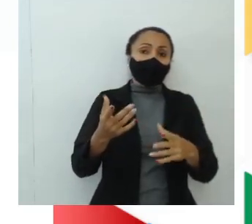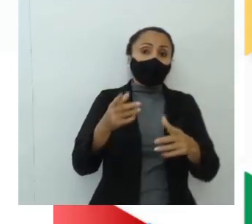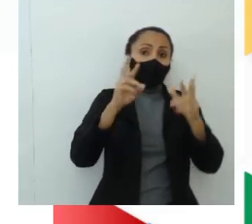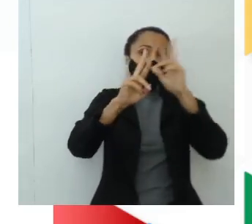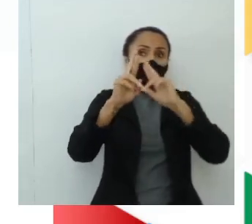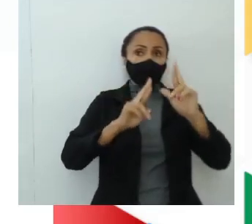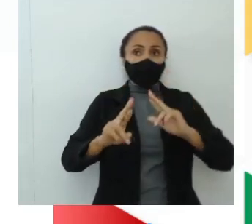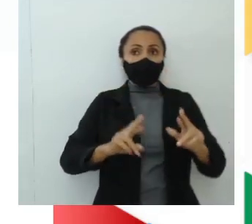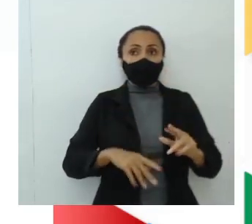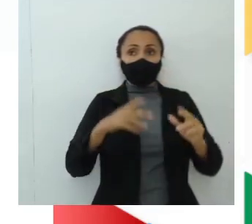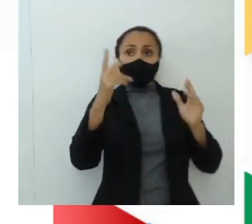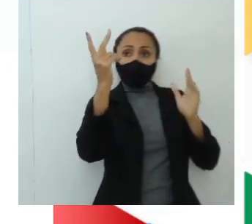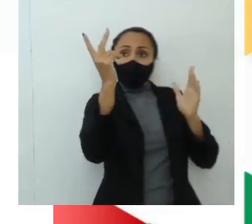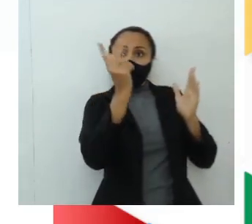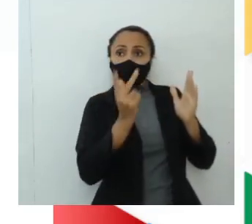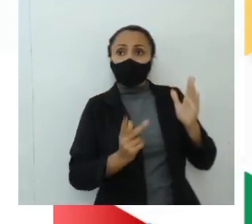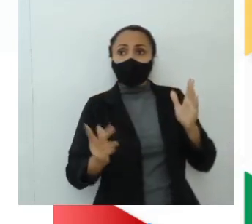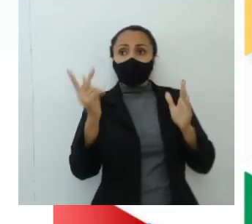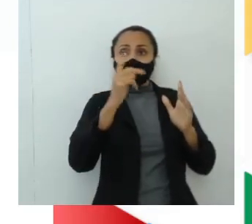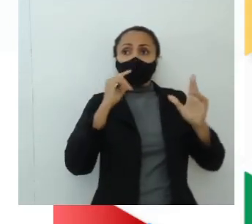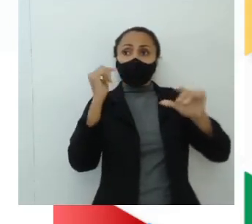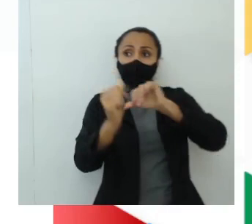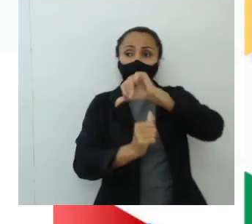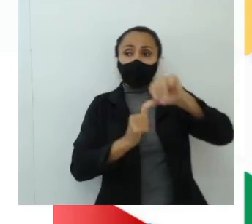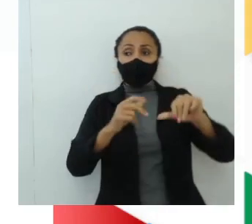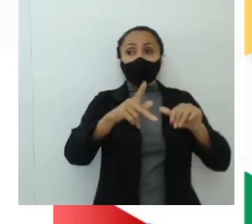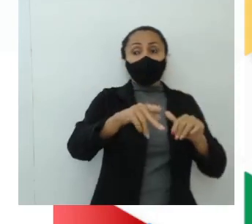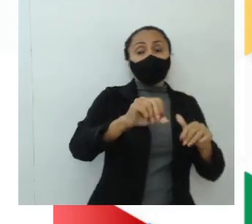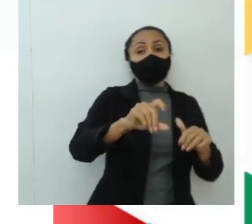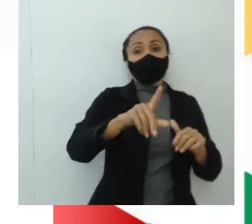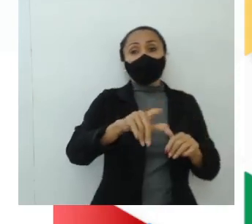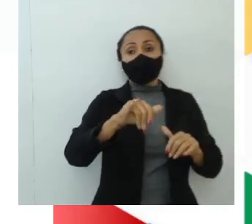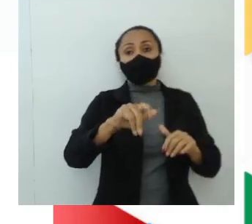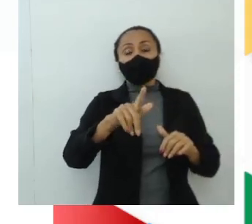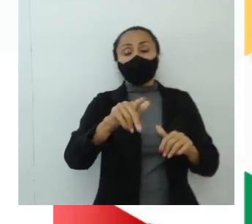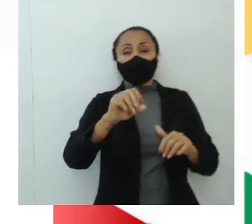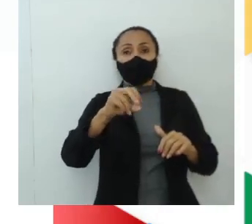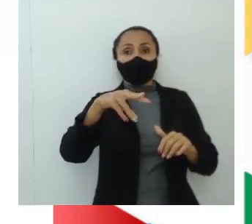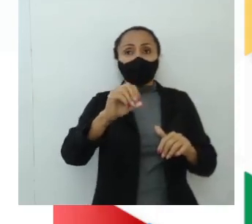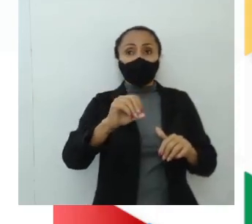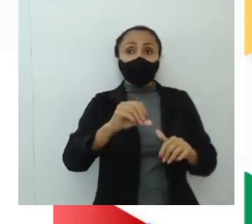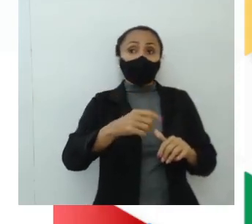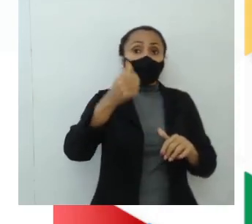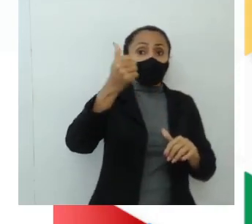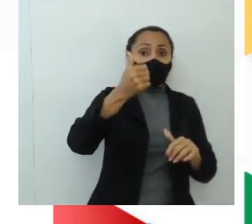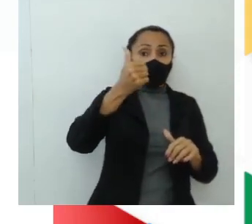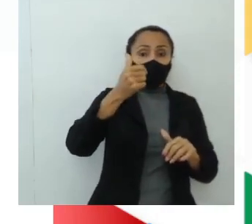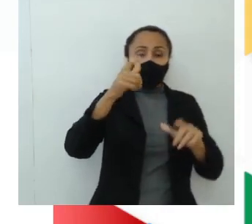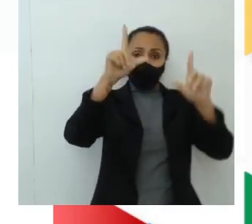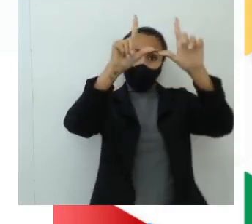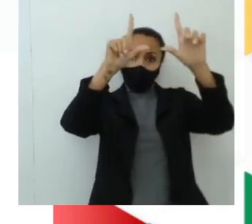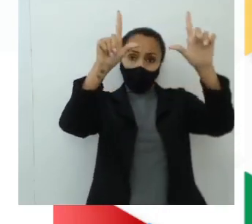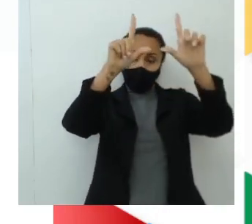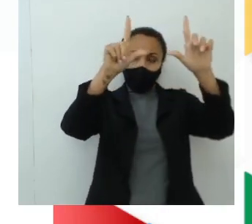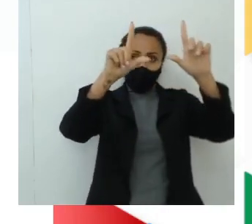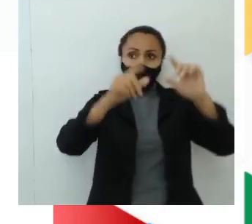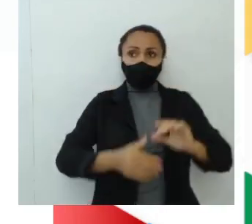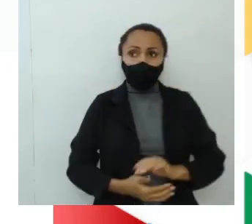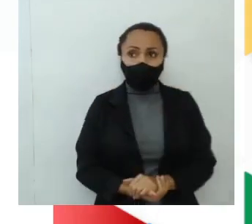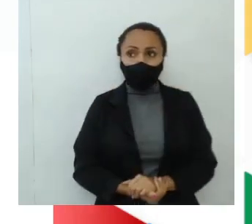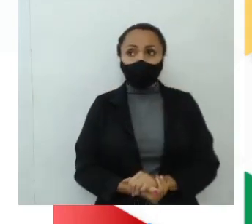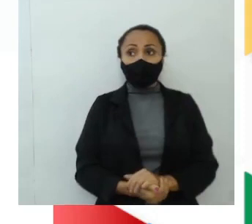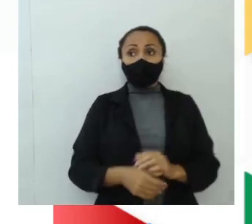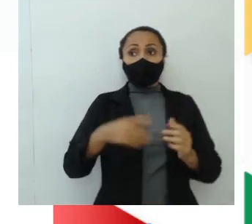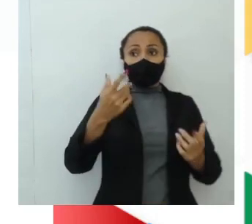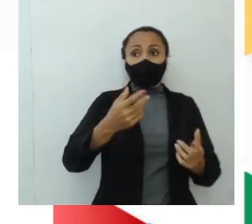Uma figura obtida por meio de uma transformação de um polígono representado no primeiro quadrante está localizado no 4. Se liga aí,